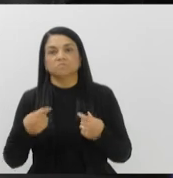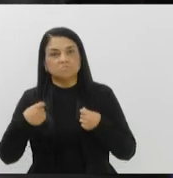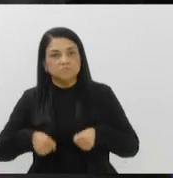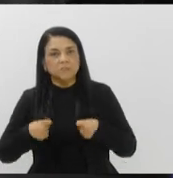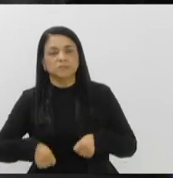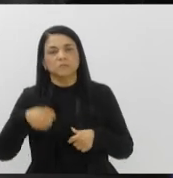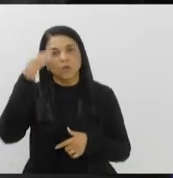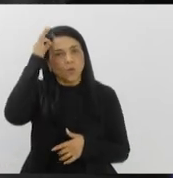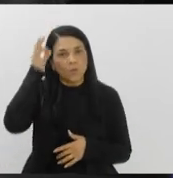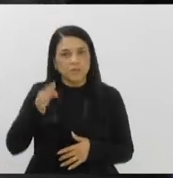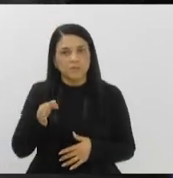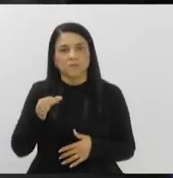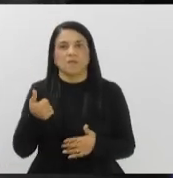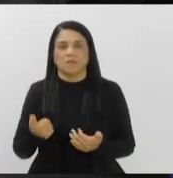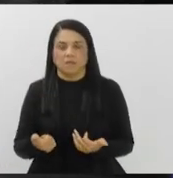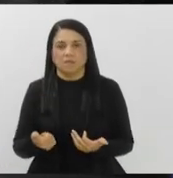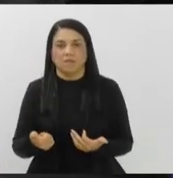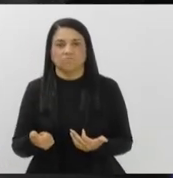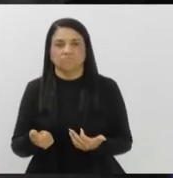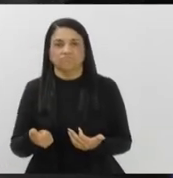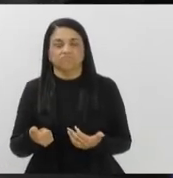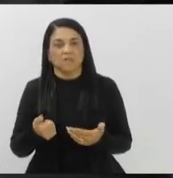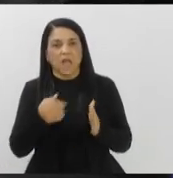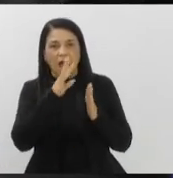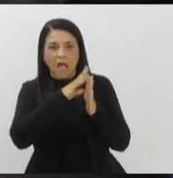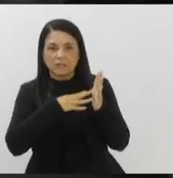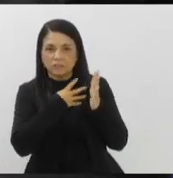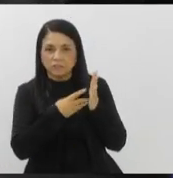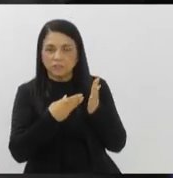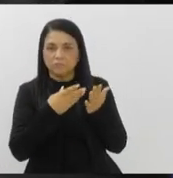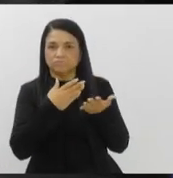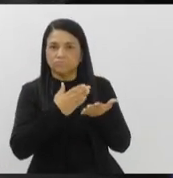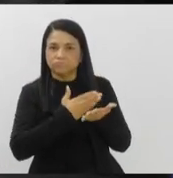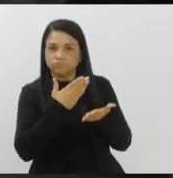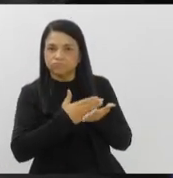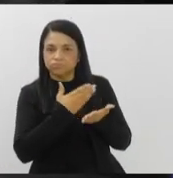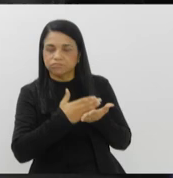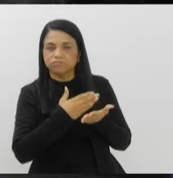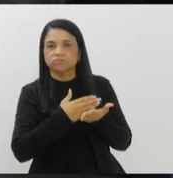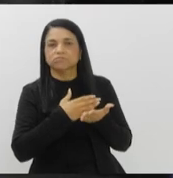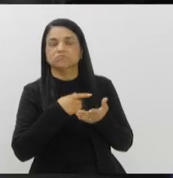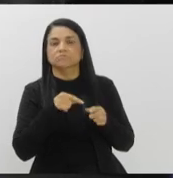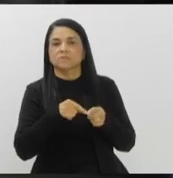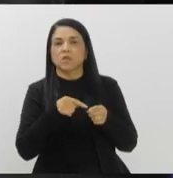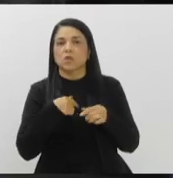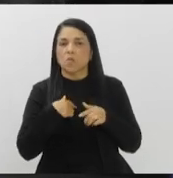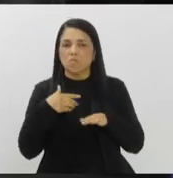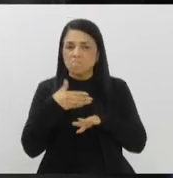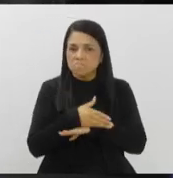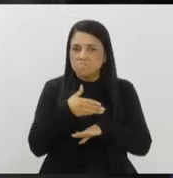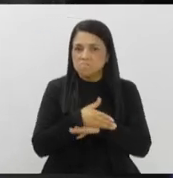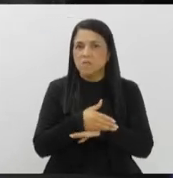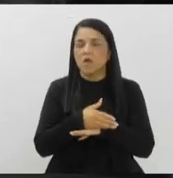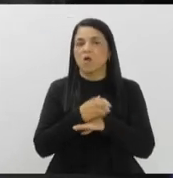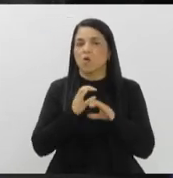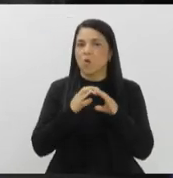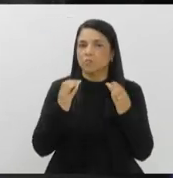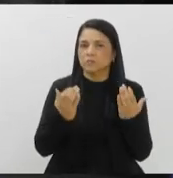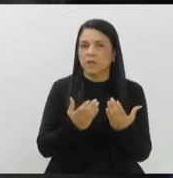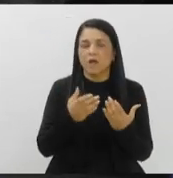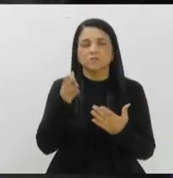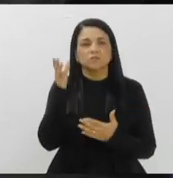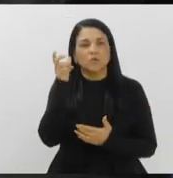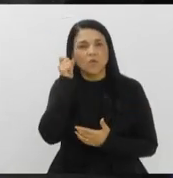compreender isso e estarmos, né, com a nossa agenda adequada. Isso eu faço questão de ir às comunidades, ouvir os agricultores e